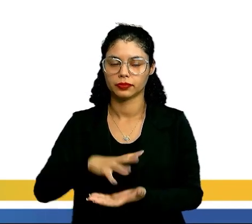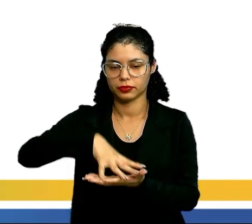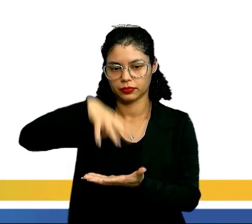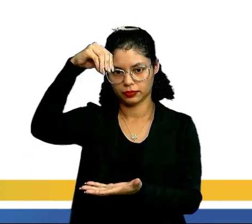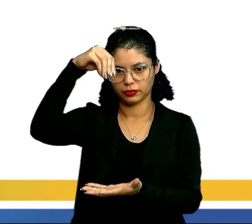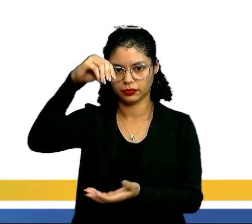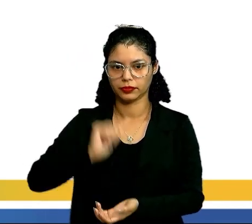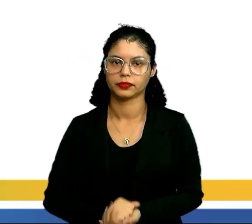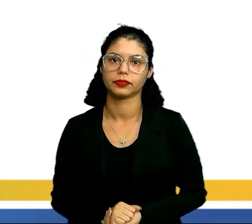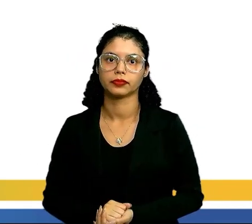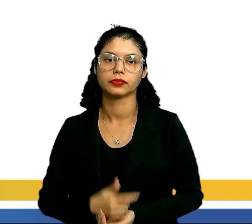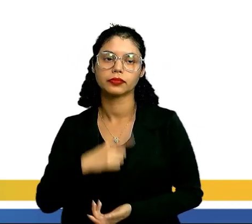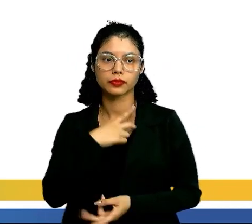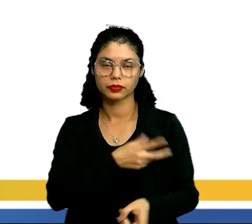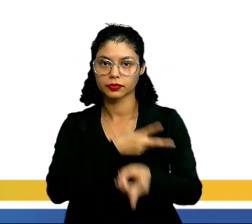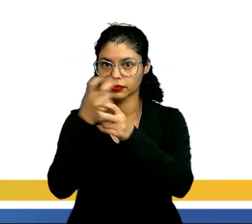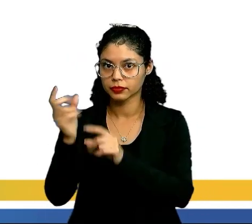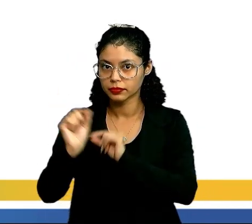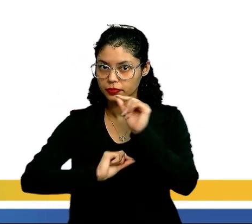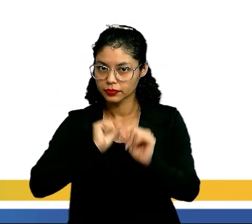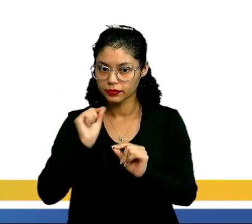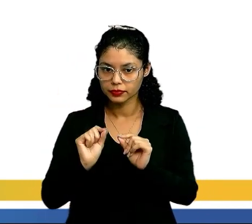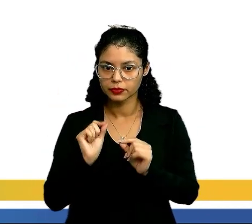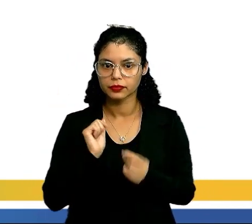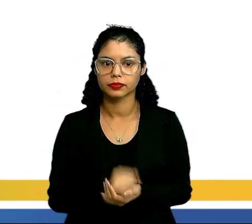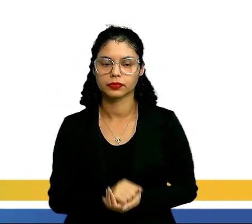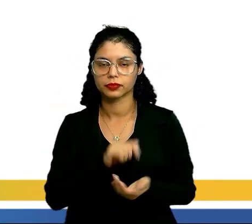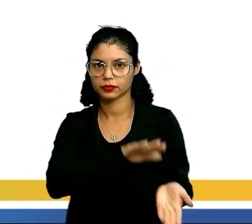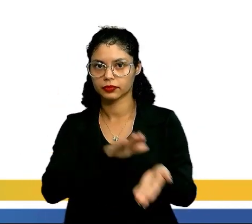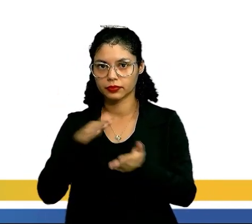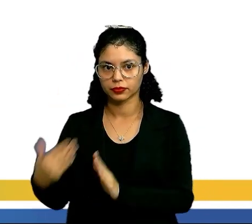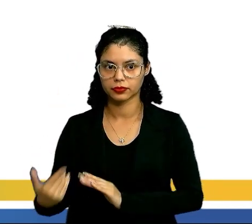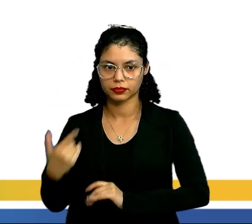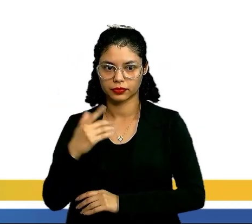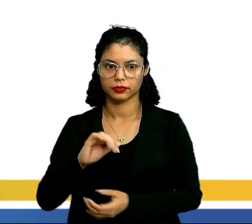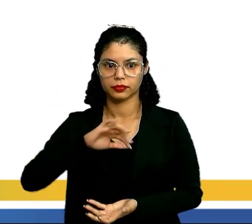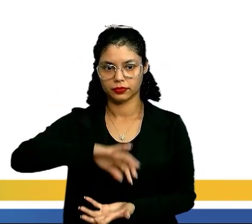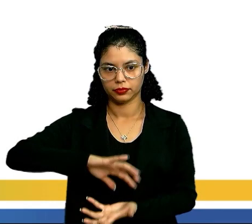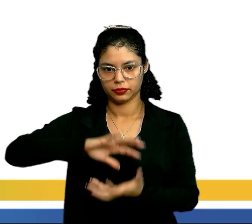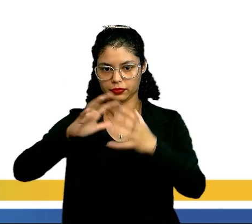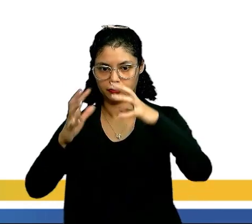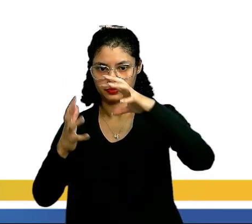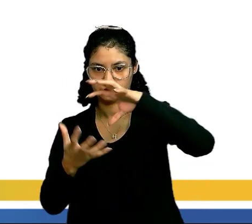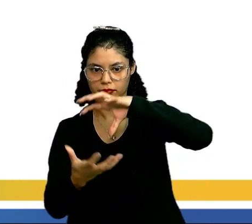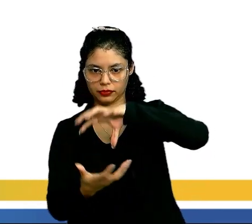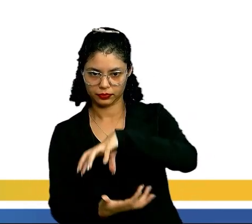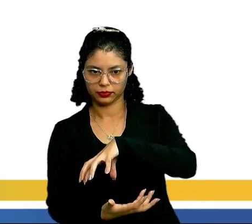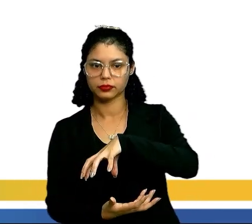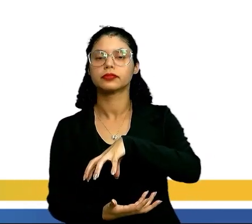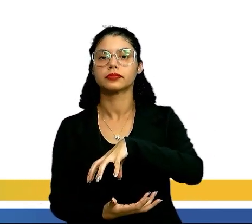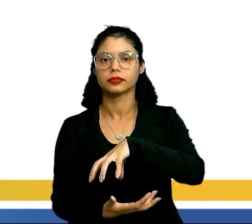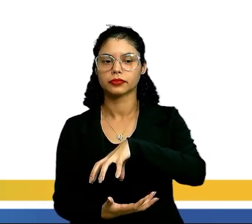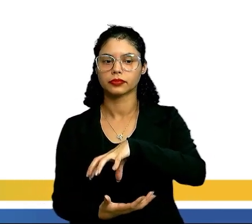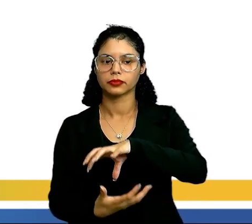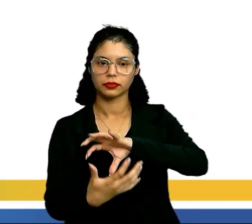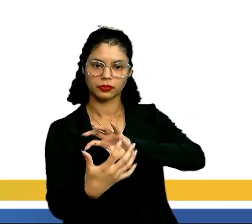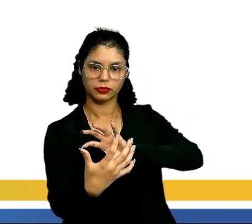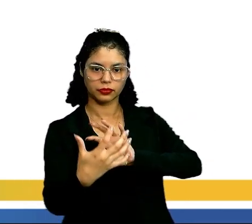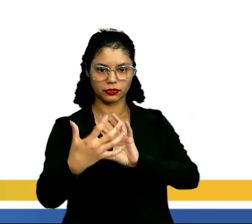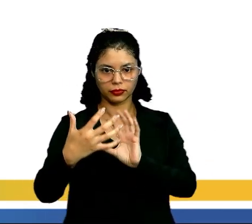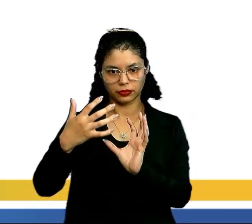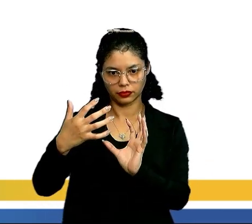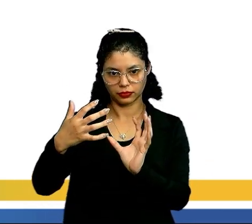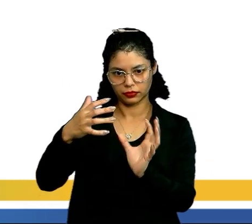e tem o cone. Então, observa aí, ó, que é na parte giratória, tá? Nós estamos mexendo aí na